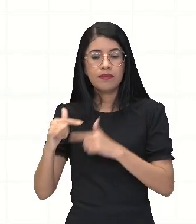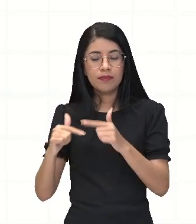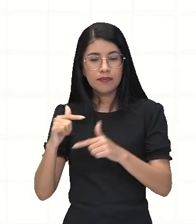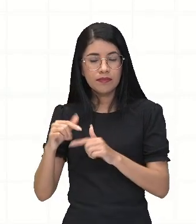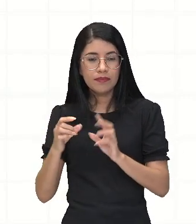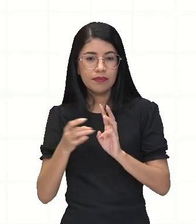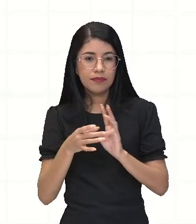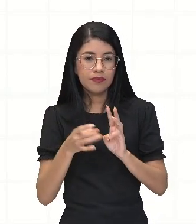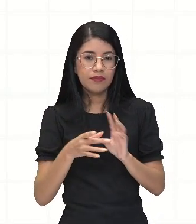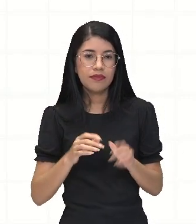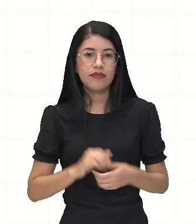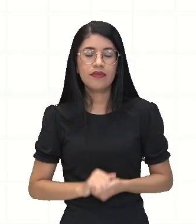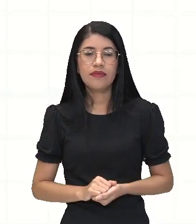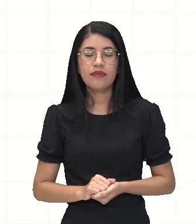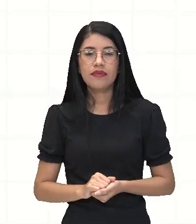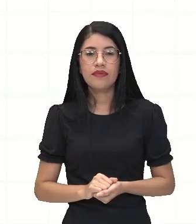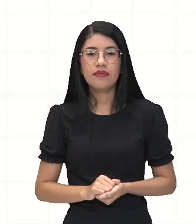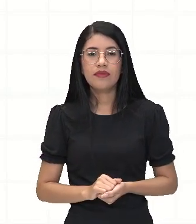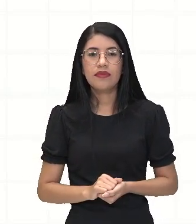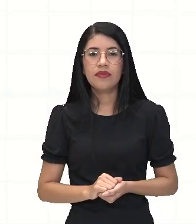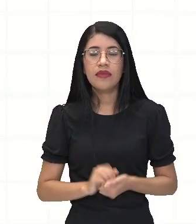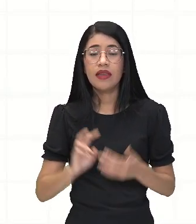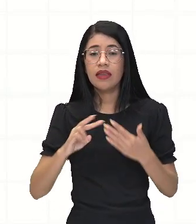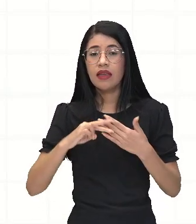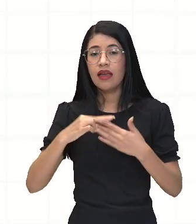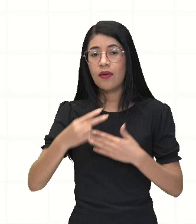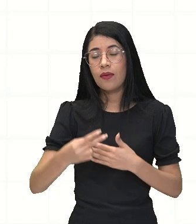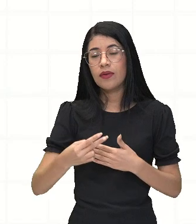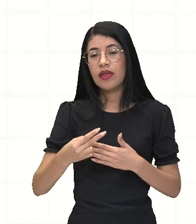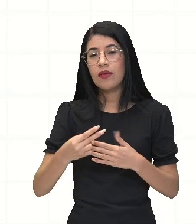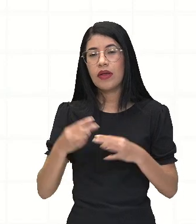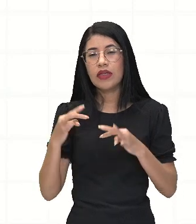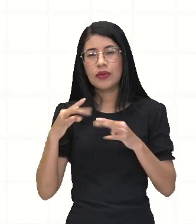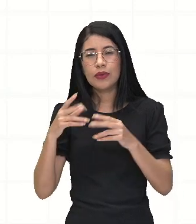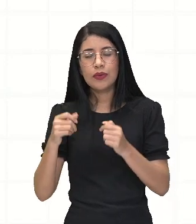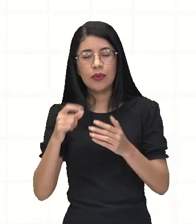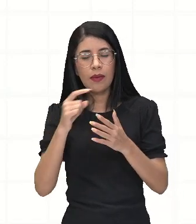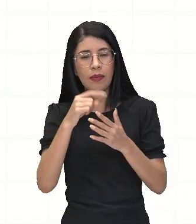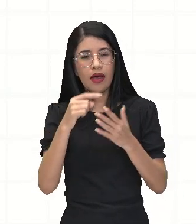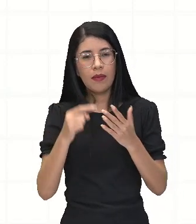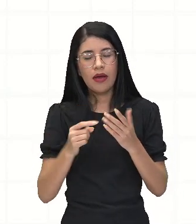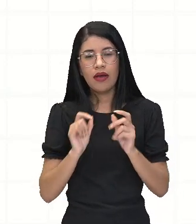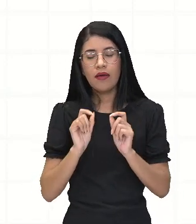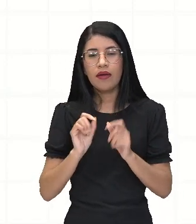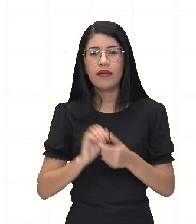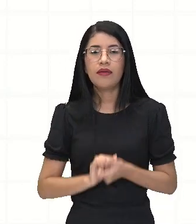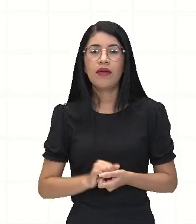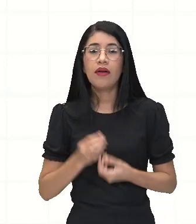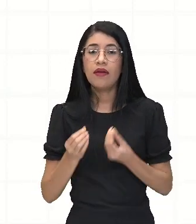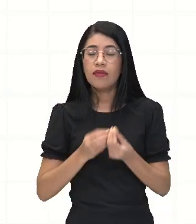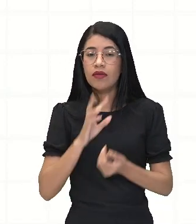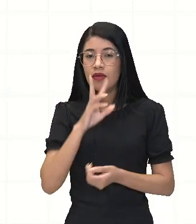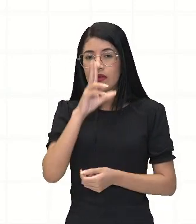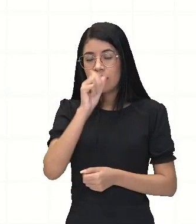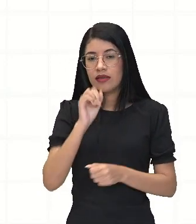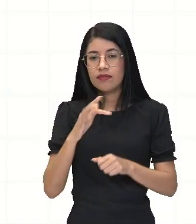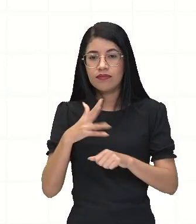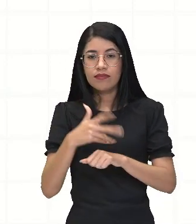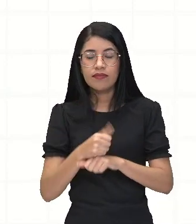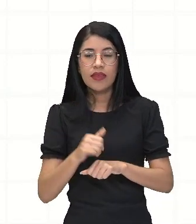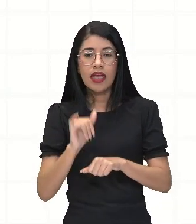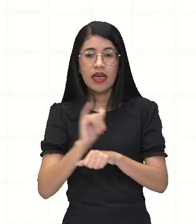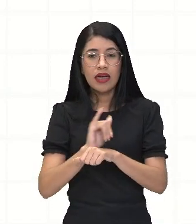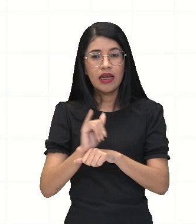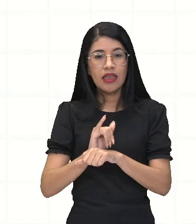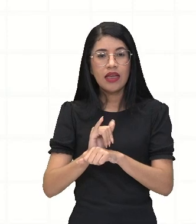E qual é, então, o resultado? Né? Vamos ver aqui o fortalecendo o domínio, a estratégia do Forte